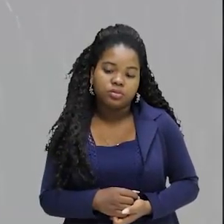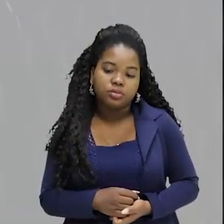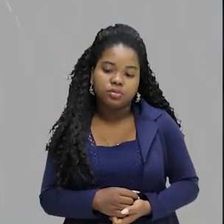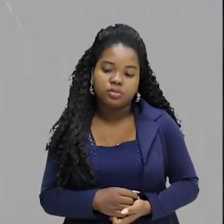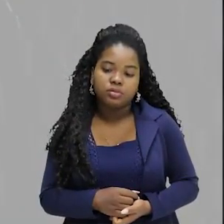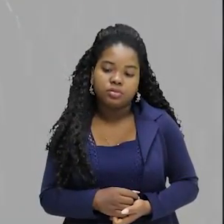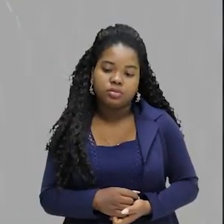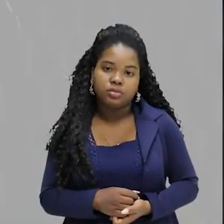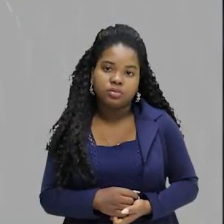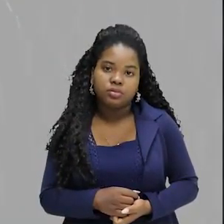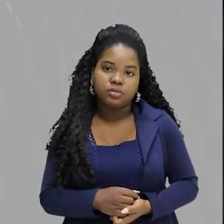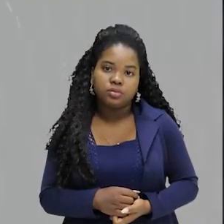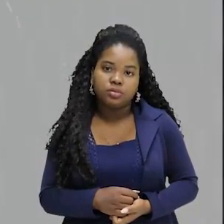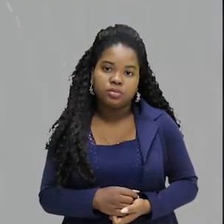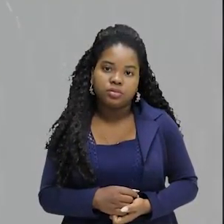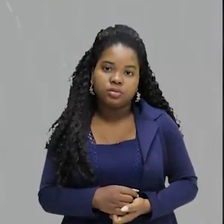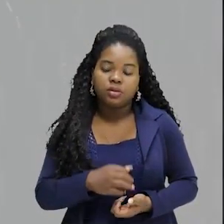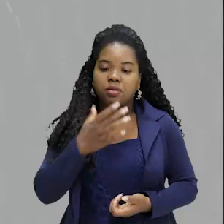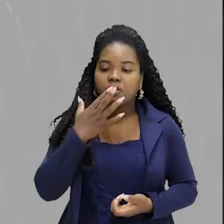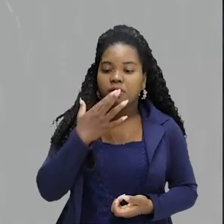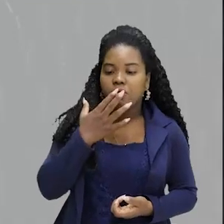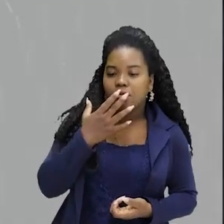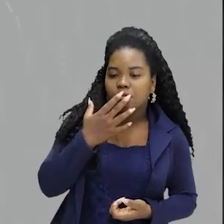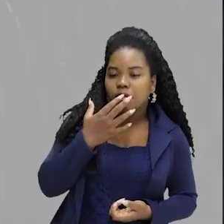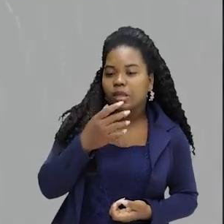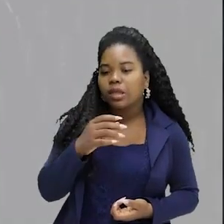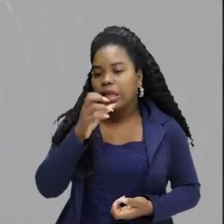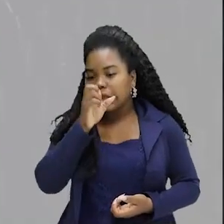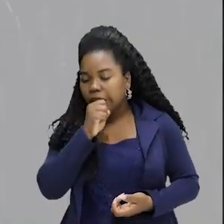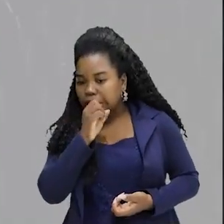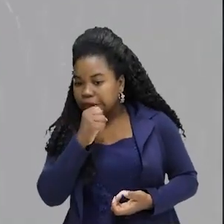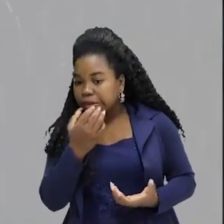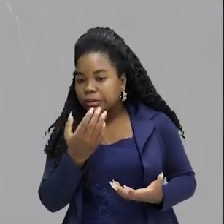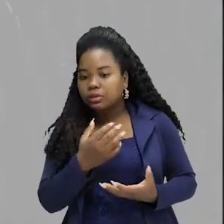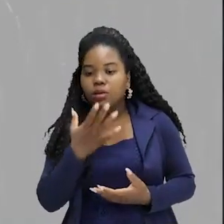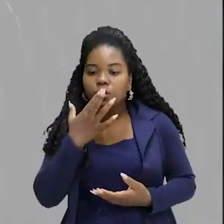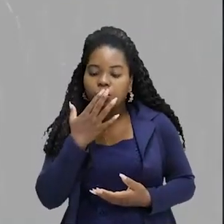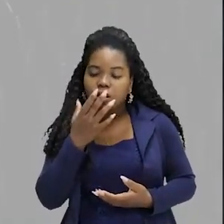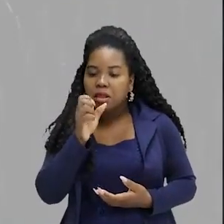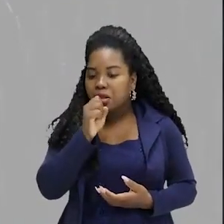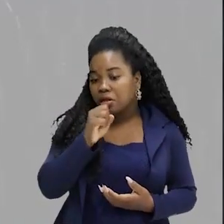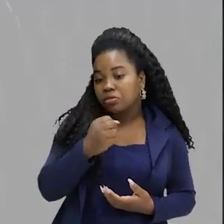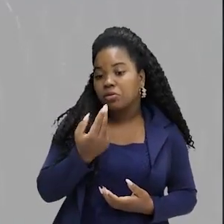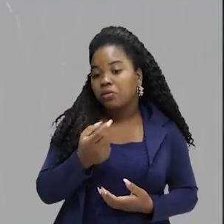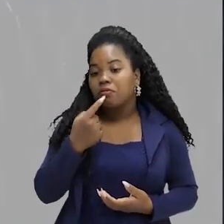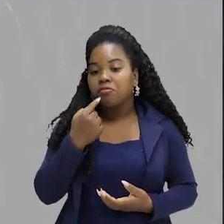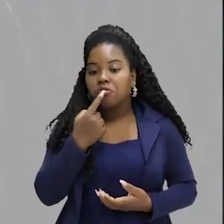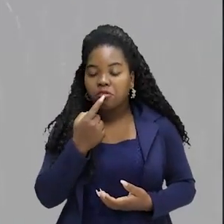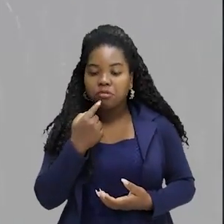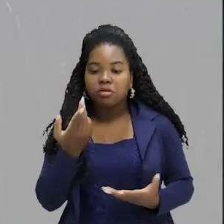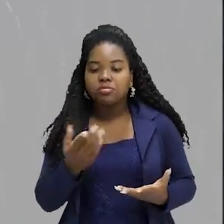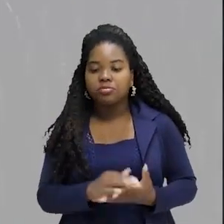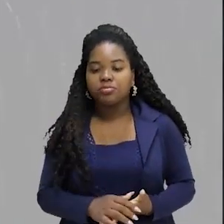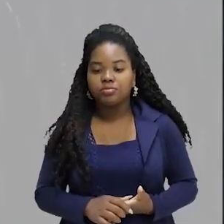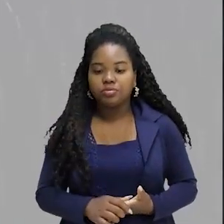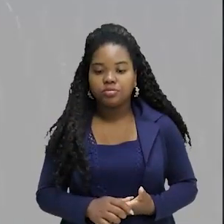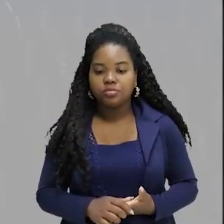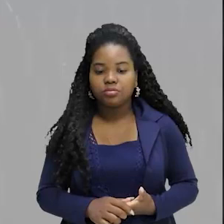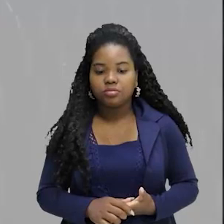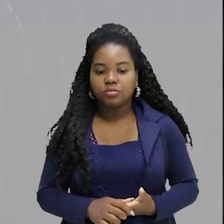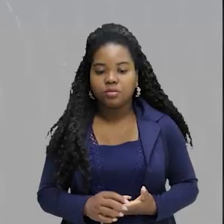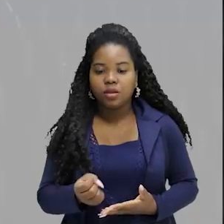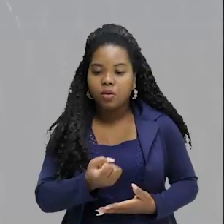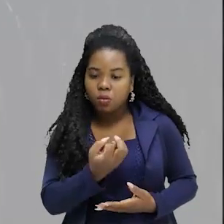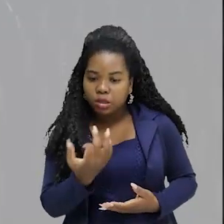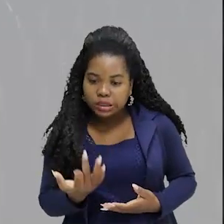ok? Entre vermelho e laranja. Então, essa coloração, ela vai indicar a quantidade,